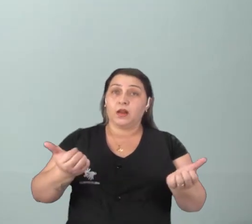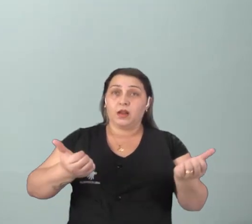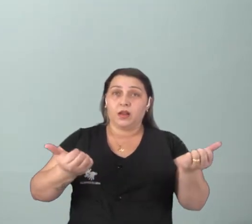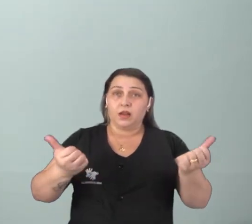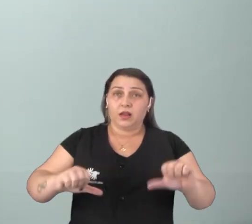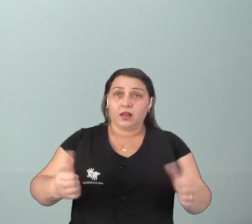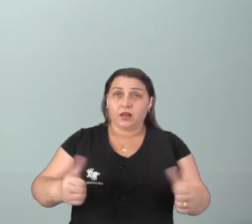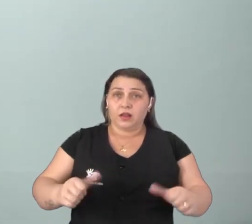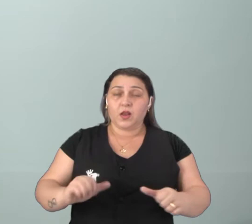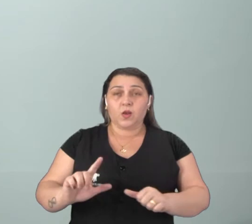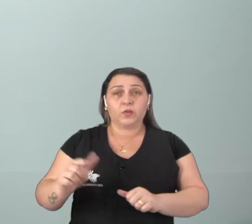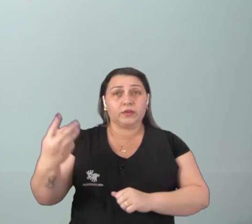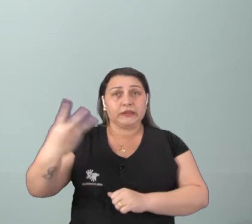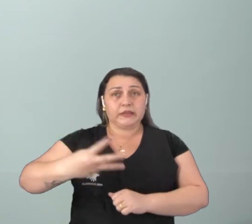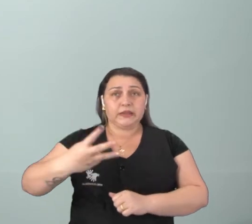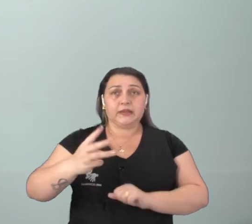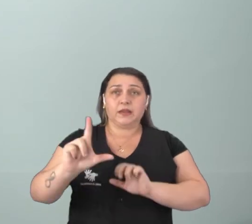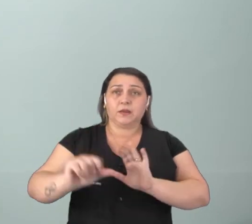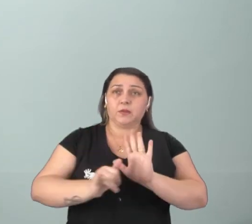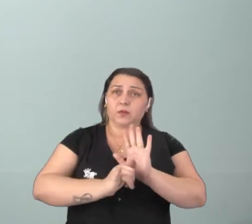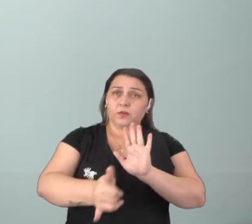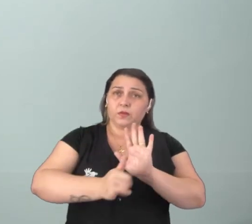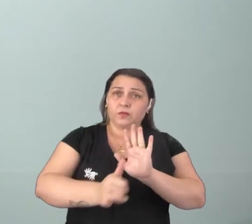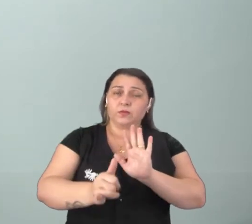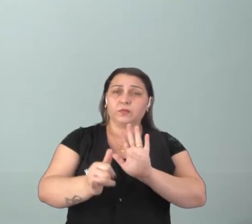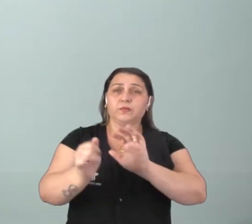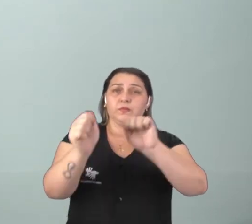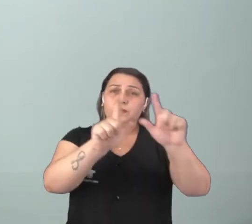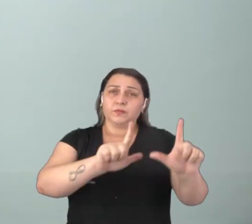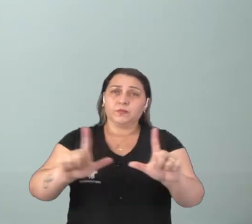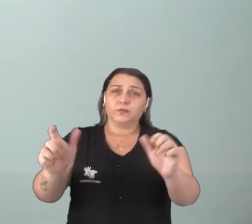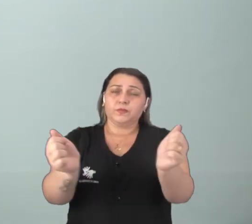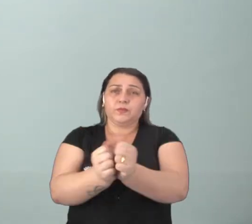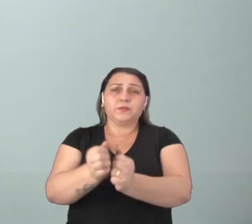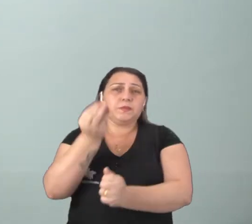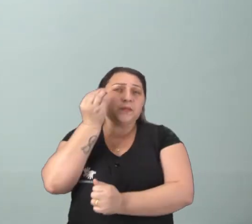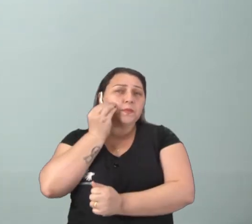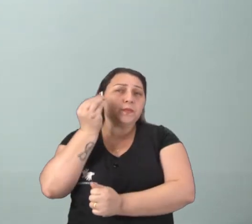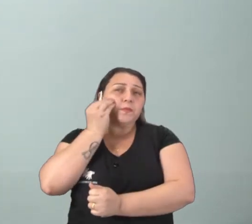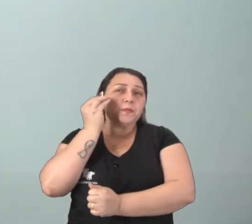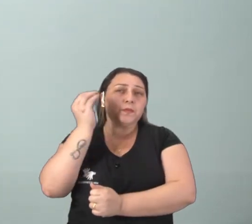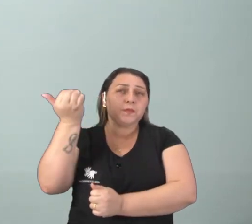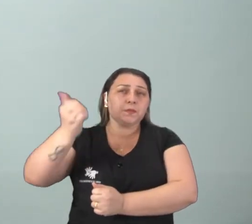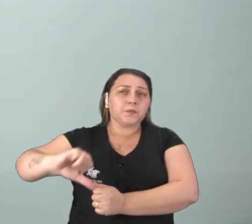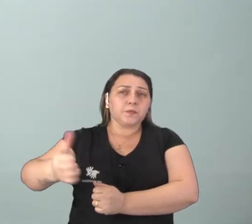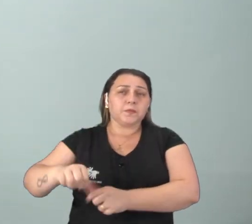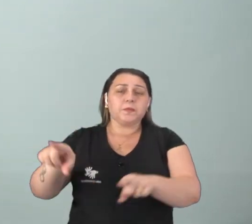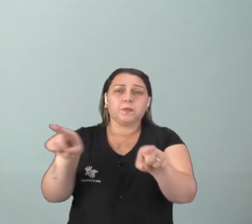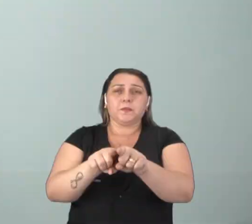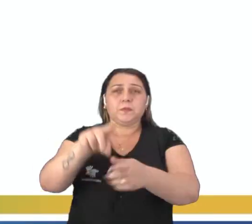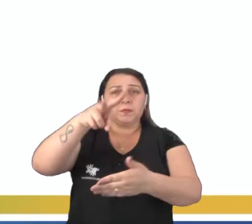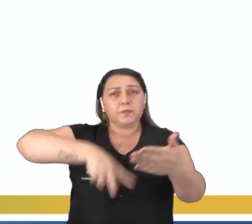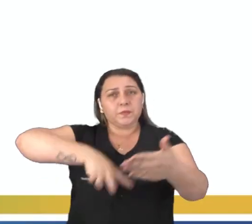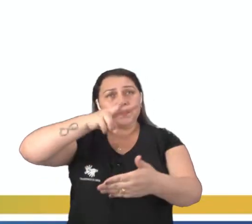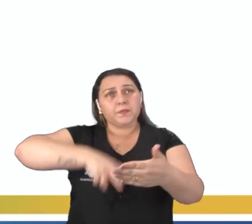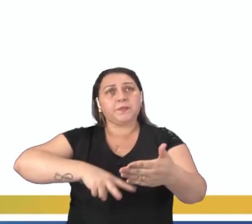analisar agora o nosso terceiro microconto. Acompanhem junto comigo e tentem analisá-lo também. Vamos à